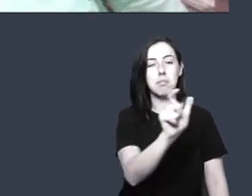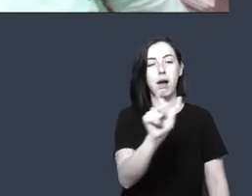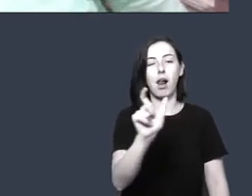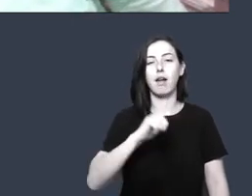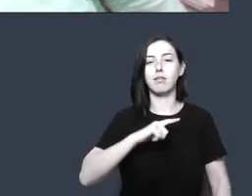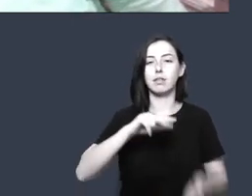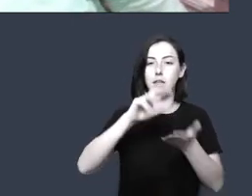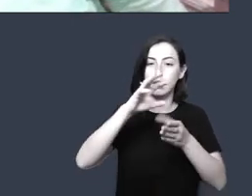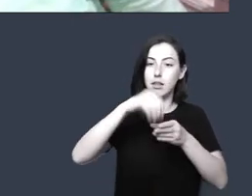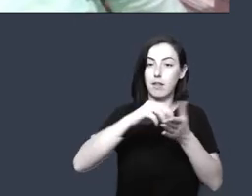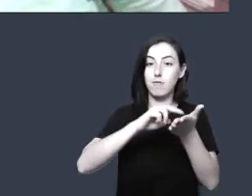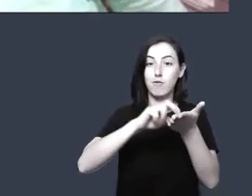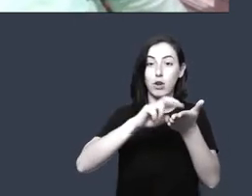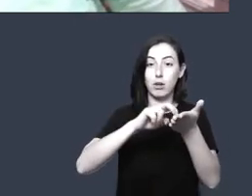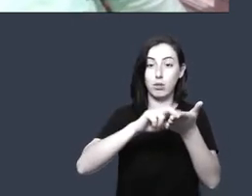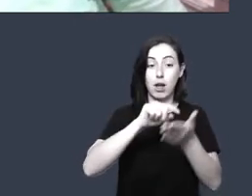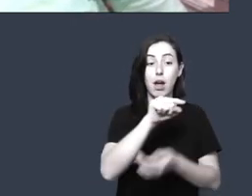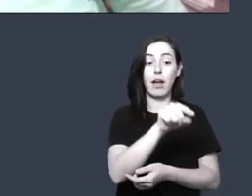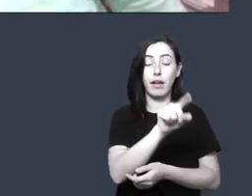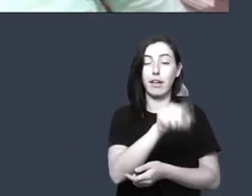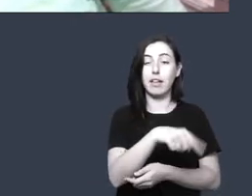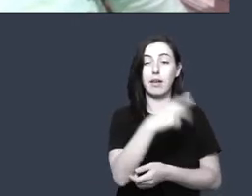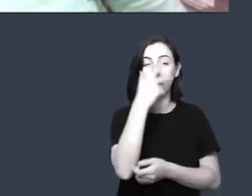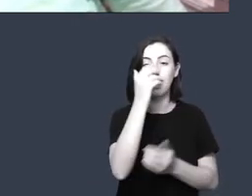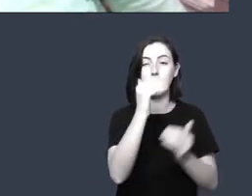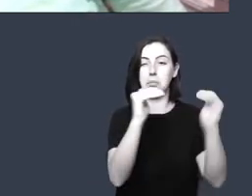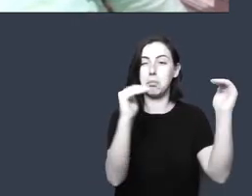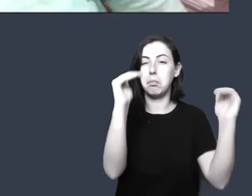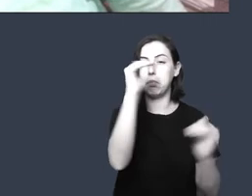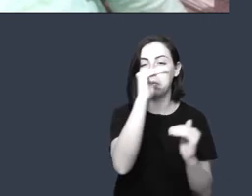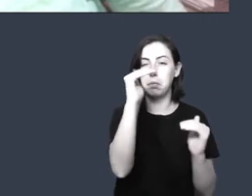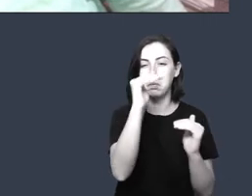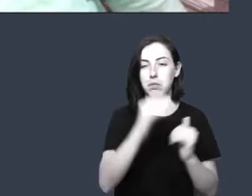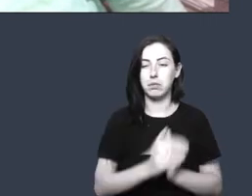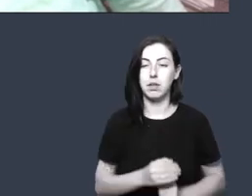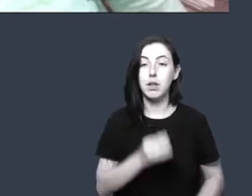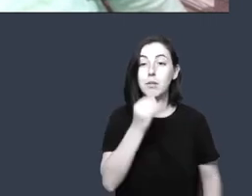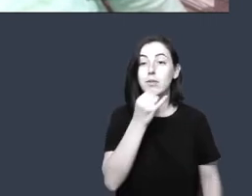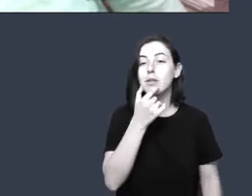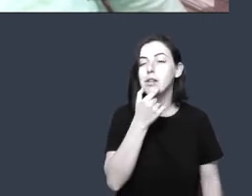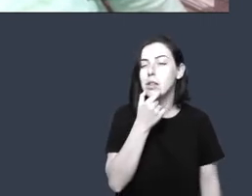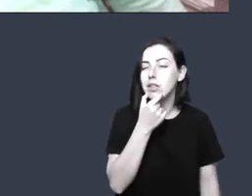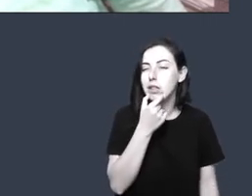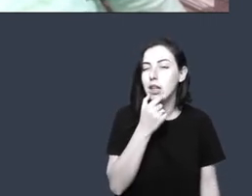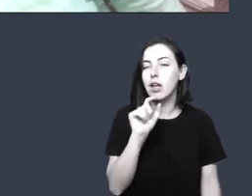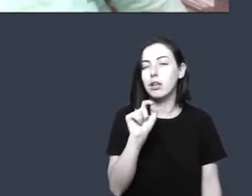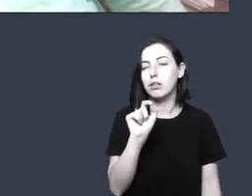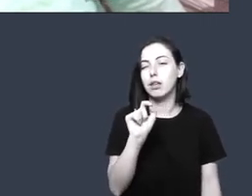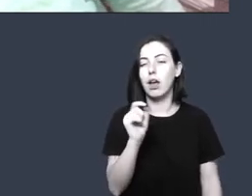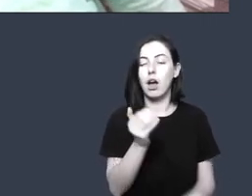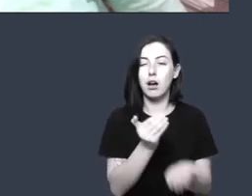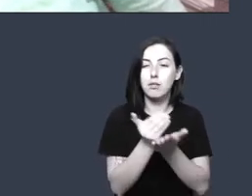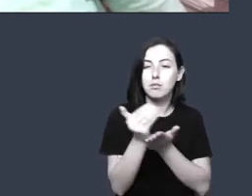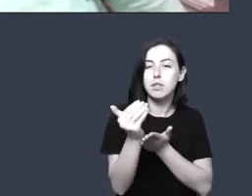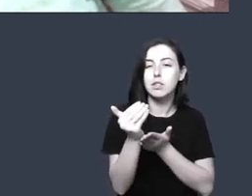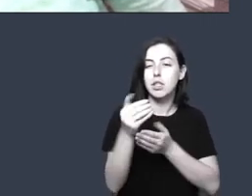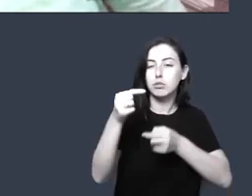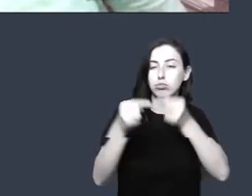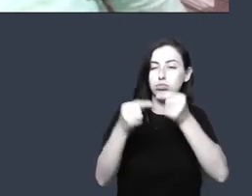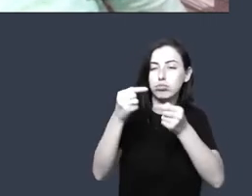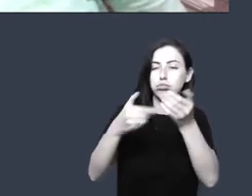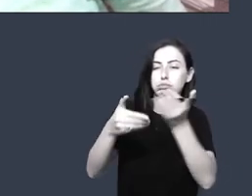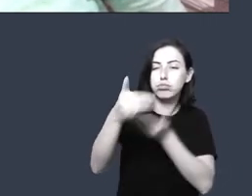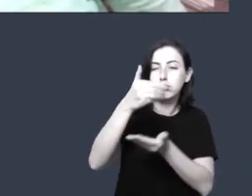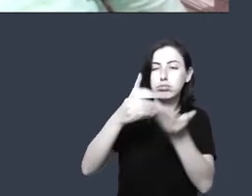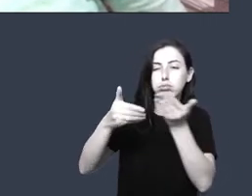são discriminatórias. Então, por exemplo, eu vou dar um exemplo em inglês, e eu acho que tem alguns exemplos, já está começando a ser discutido, eu não conheço muito, mas está sendo